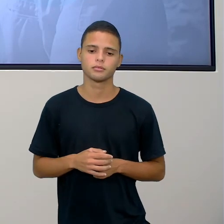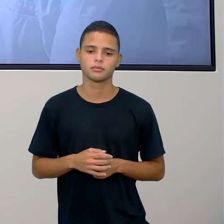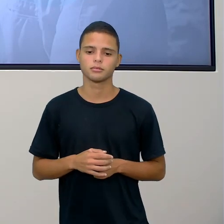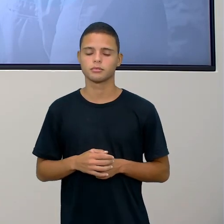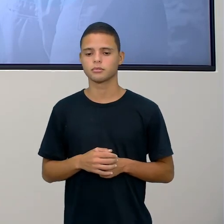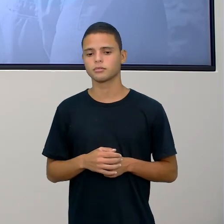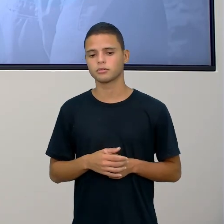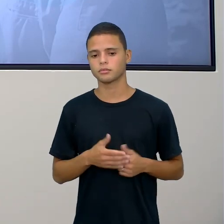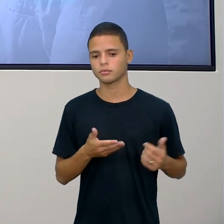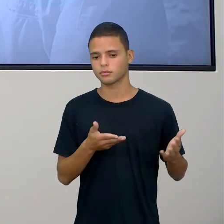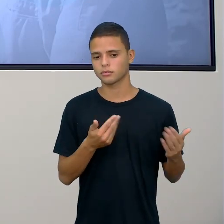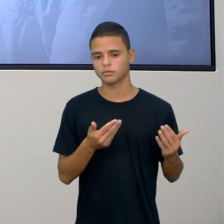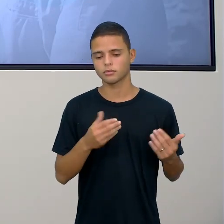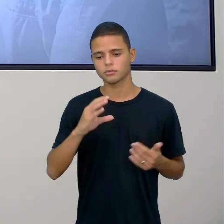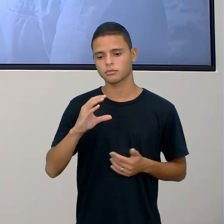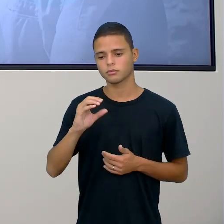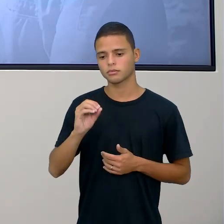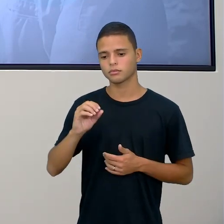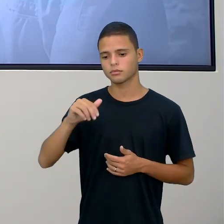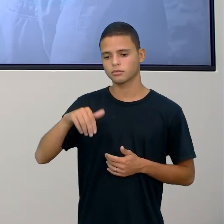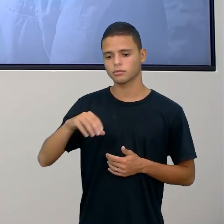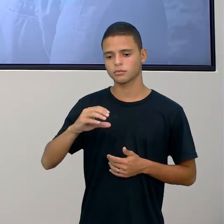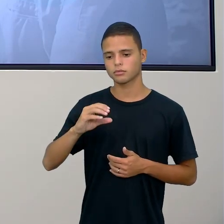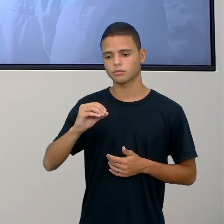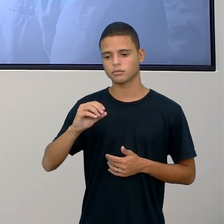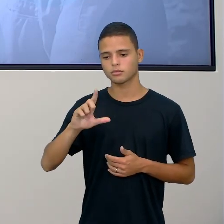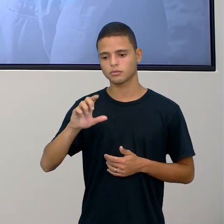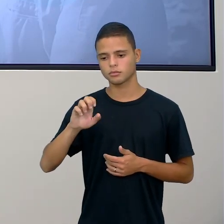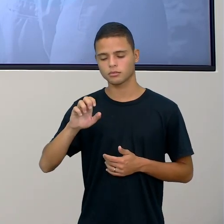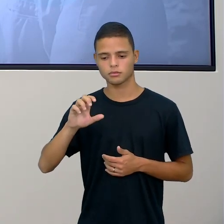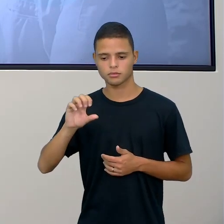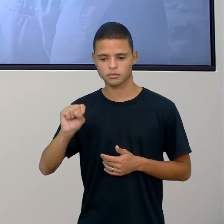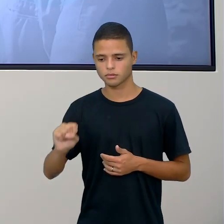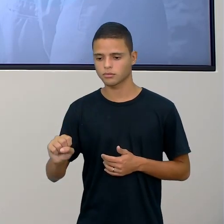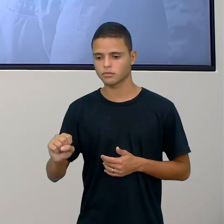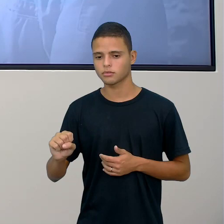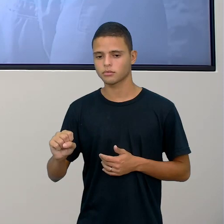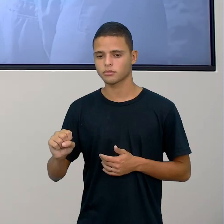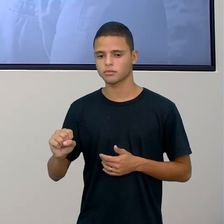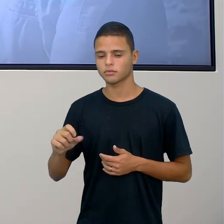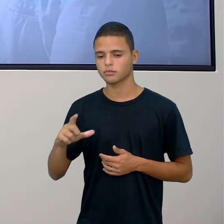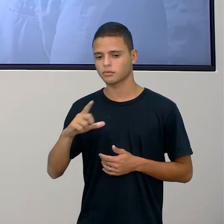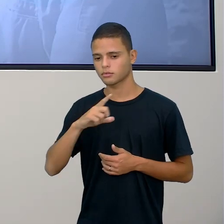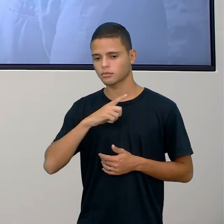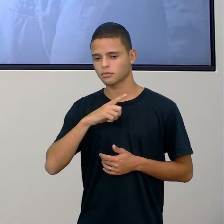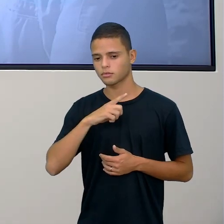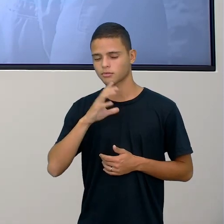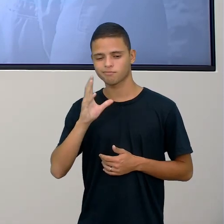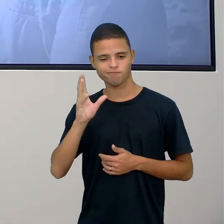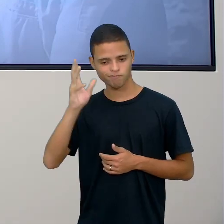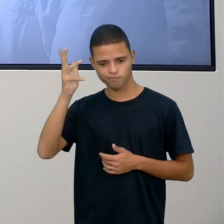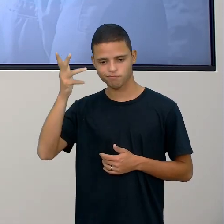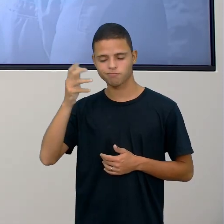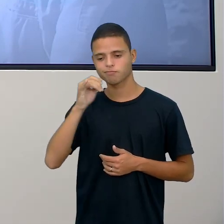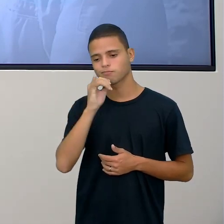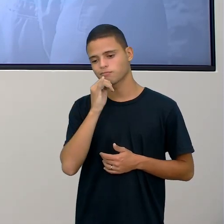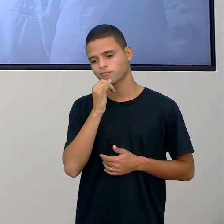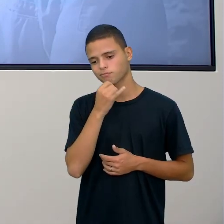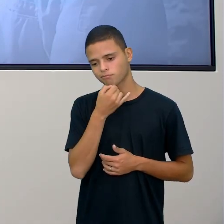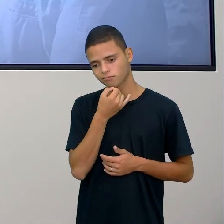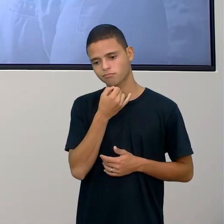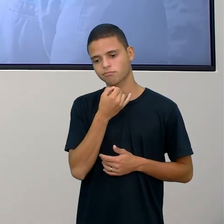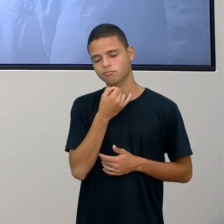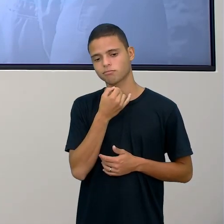um jovem congolês, né, da família que veio do Congo, e que teve um episódio lamentável, né, que